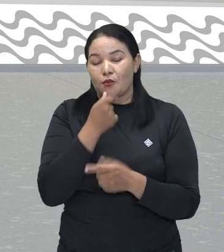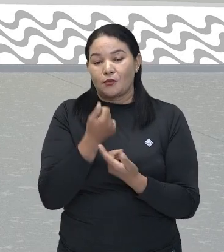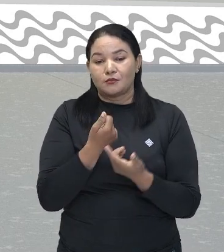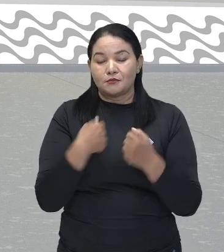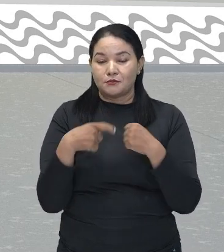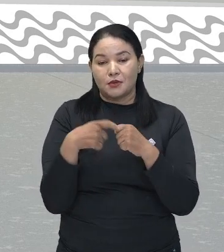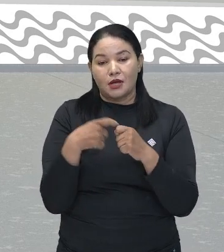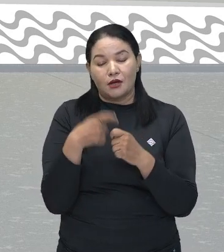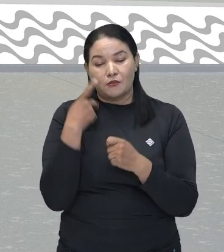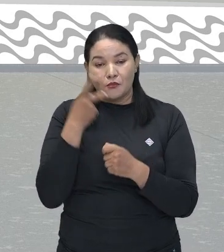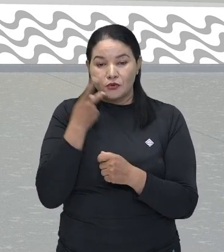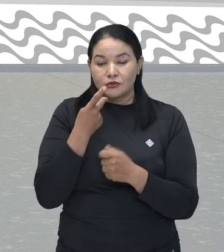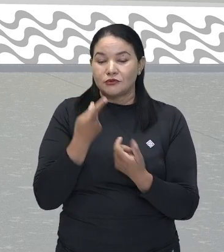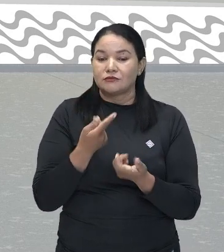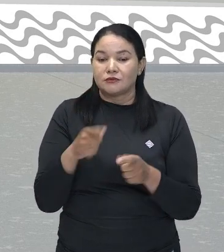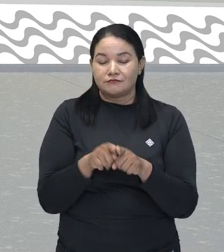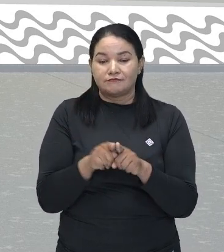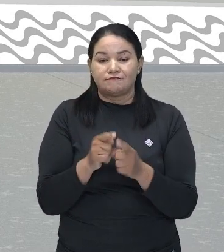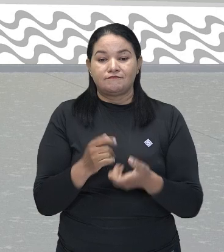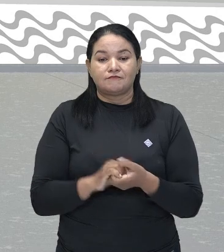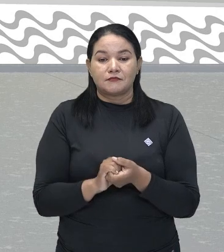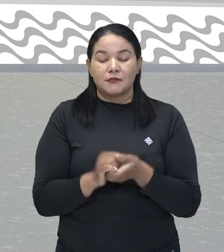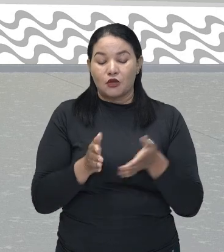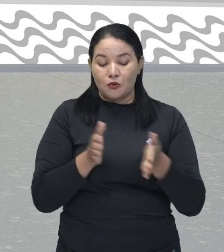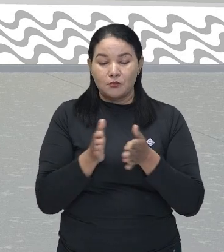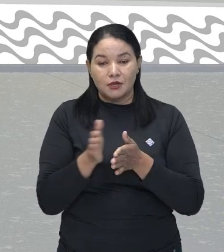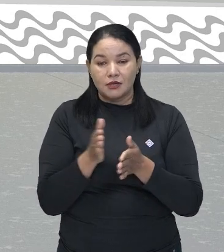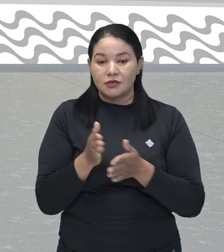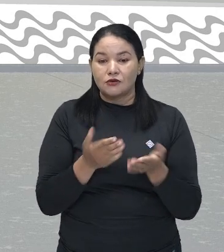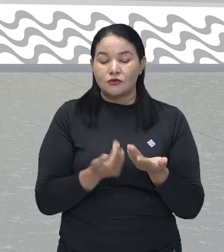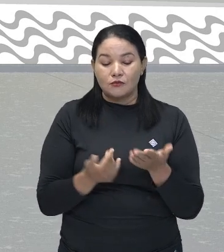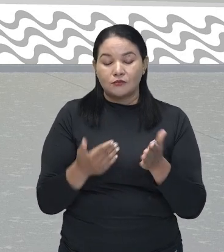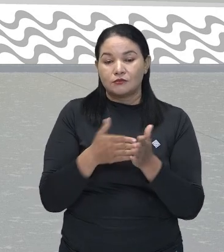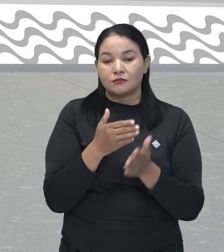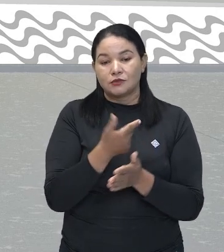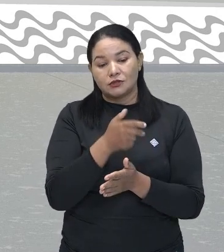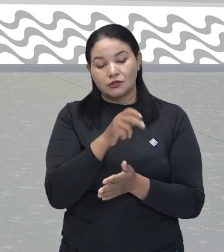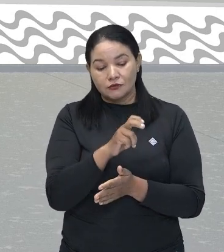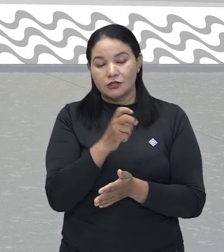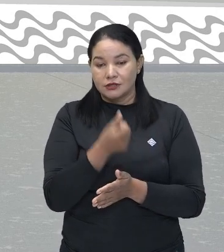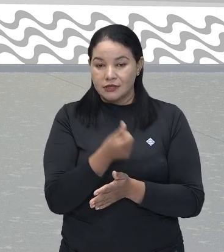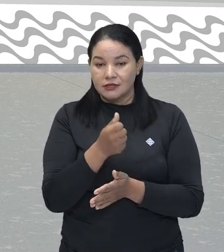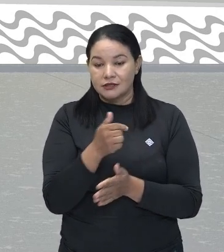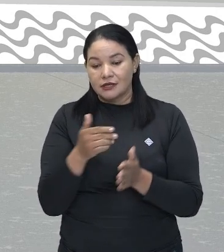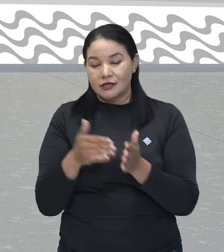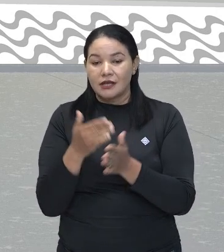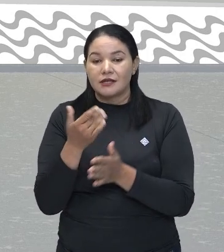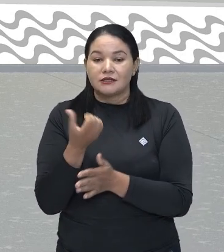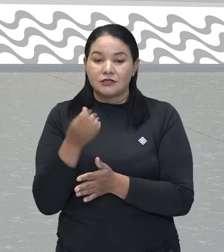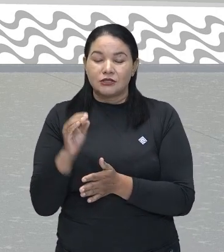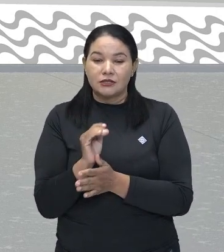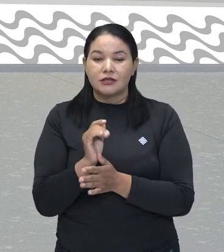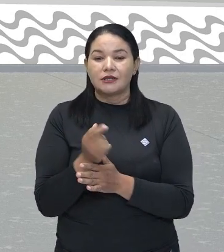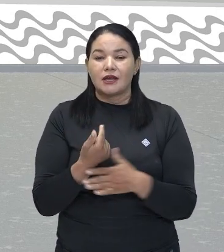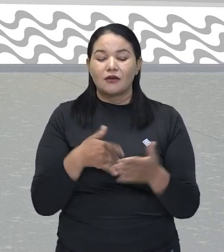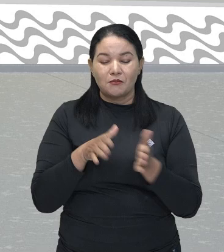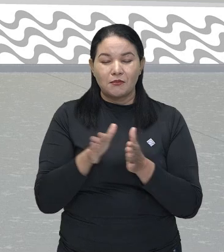foi o presidente do Brasil nesse período que nós vimos de 56 a 60, e é uma época lembrada como um tempo